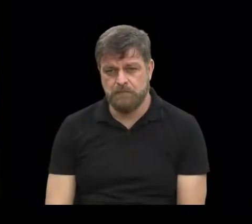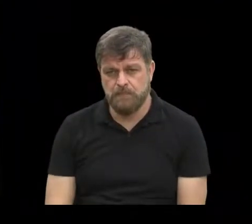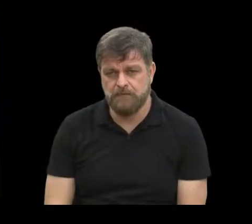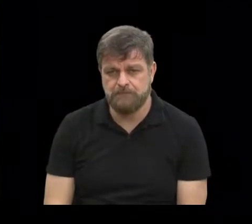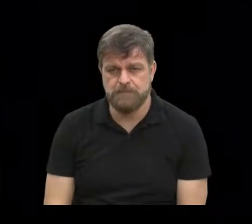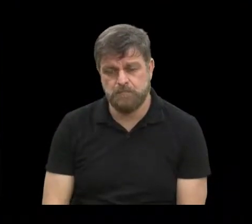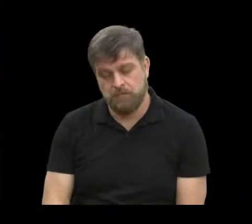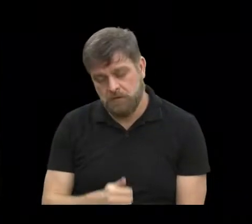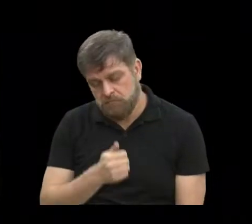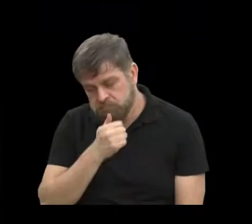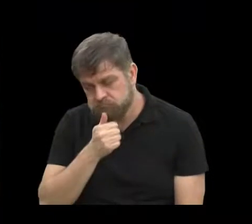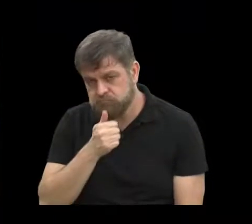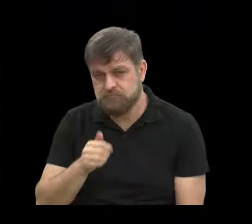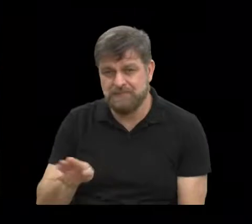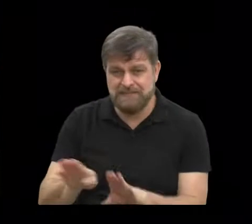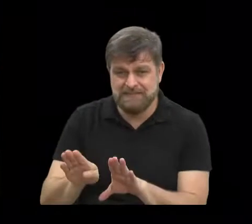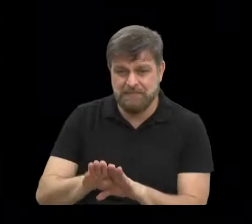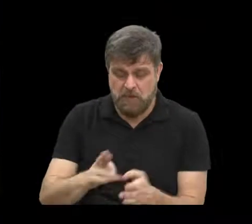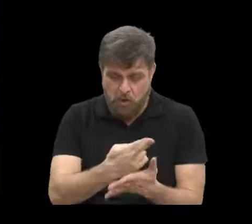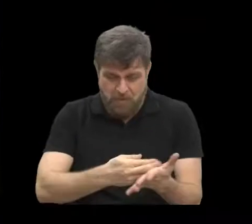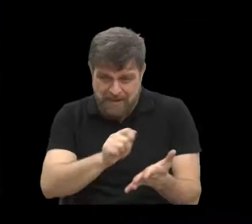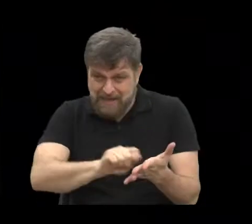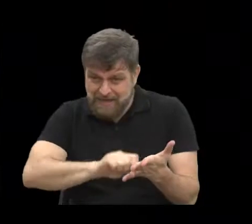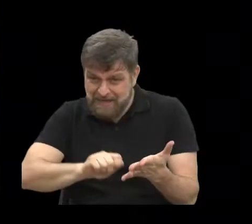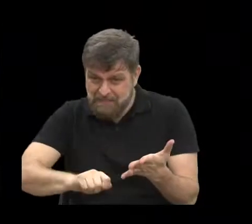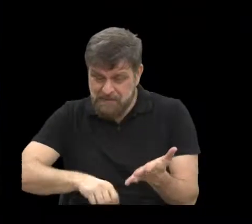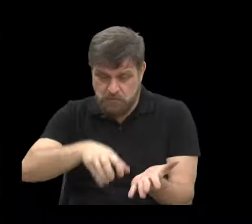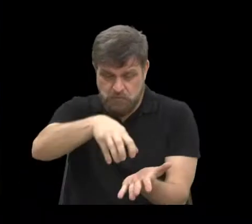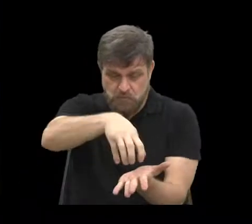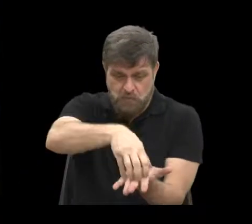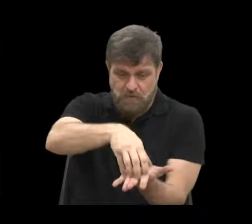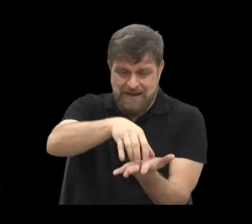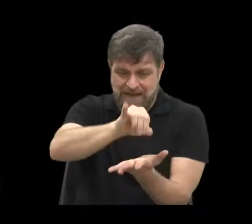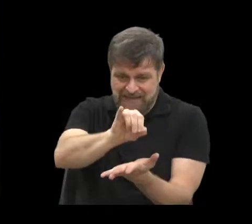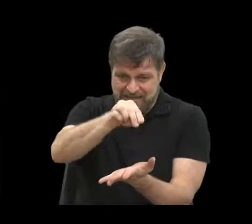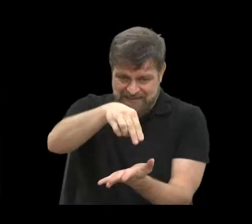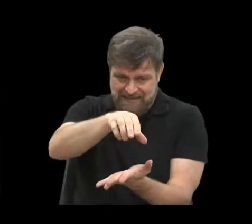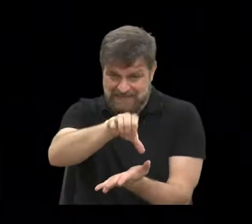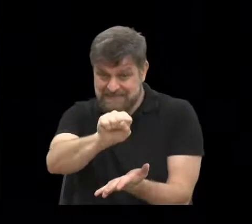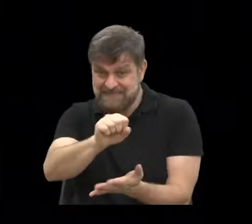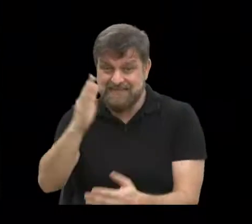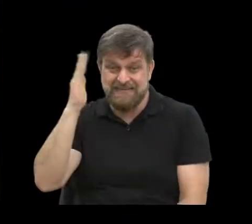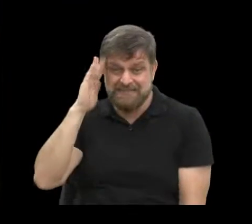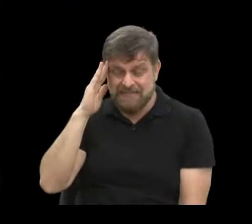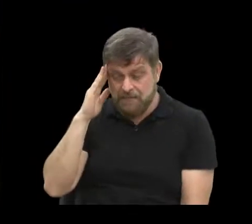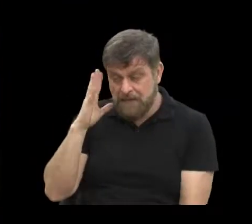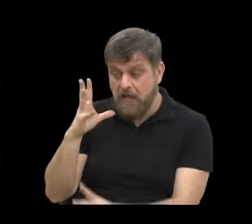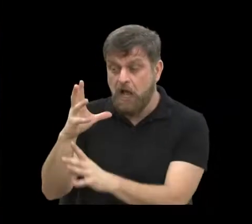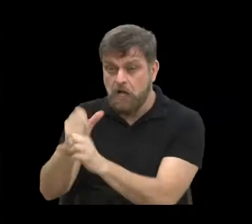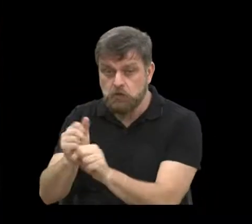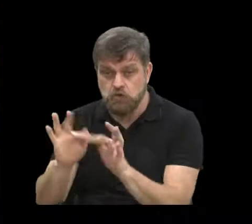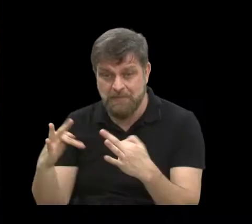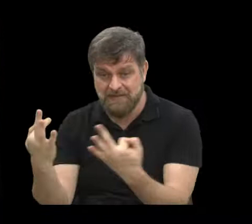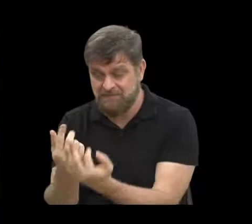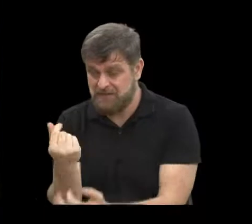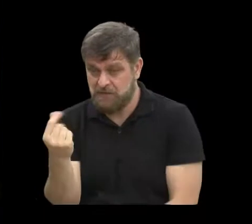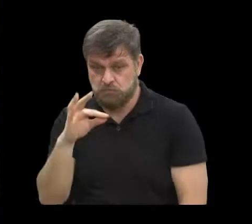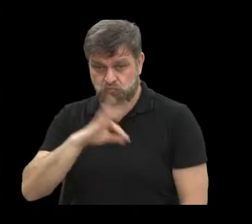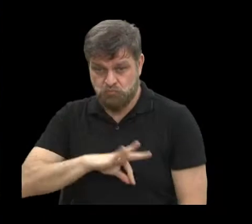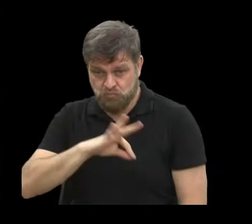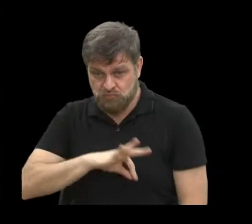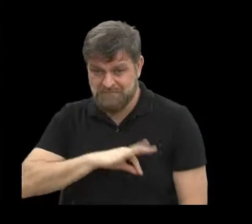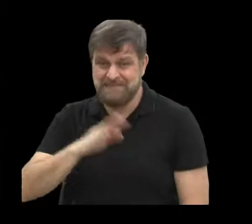Ainda quanto ao fluxo de requerimento, o INSS vai seguir com a análise da renda per capita, ver se é preciso aplicar